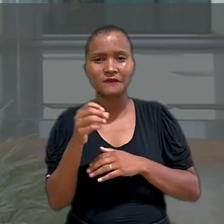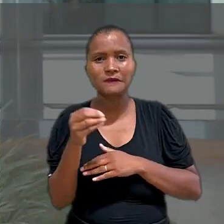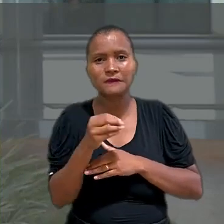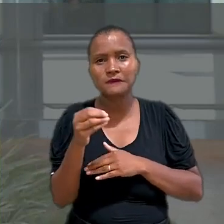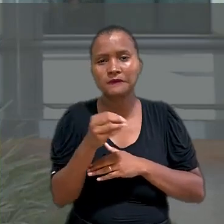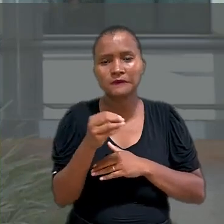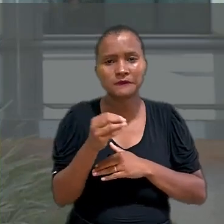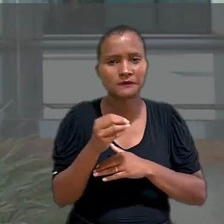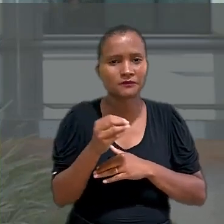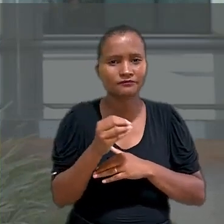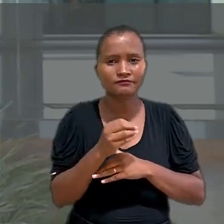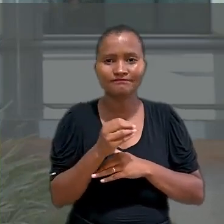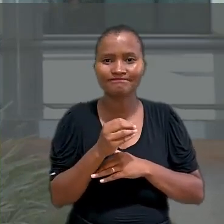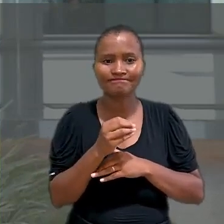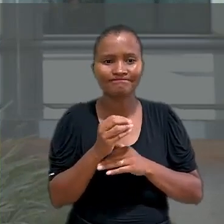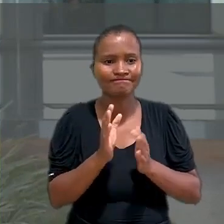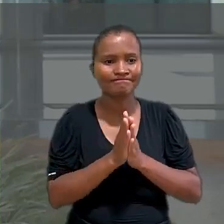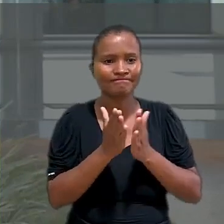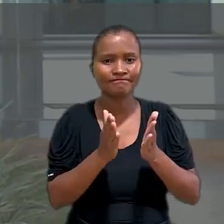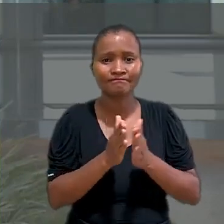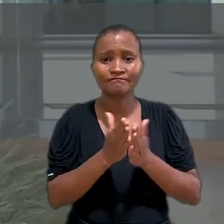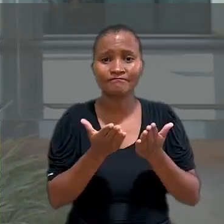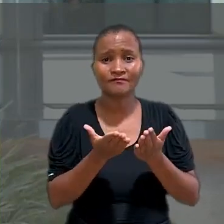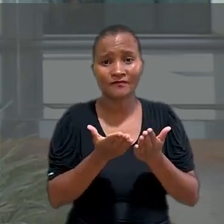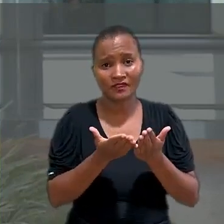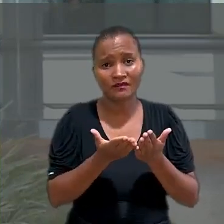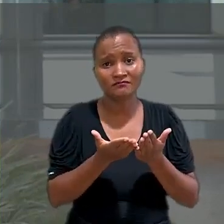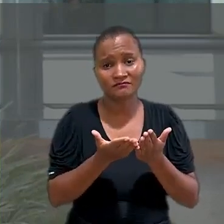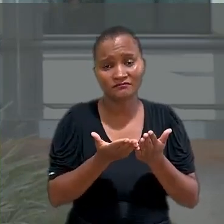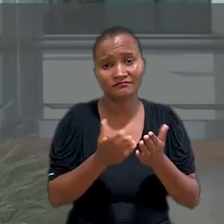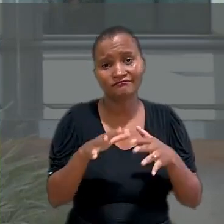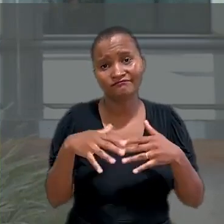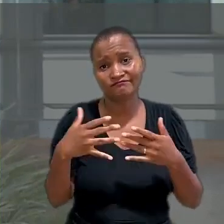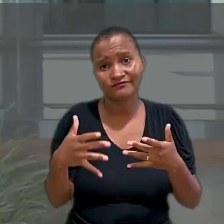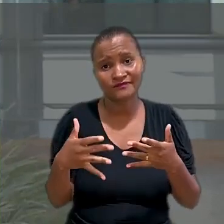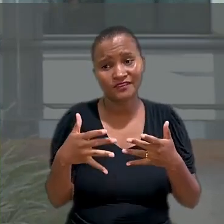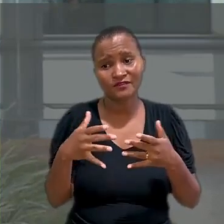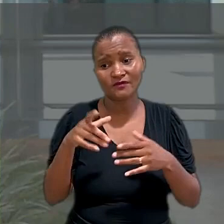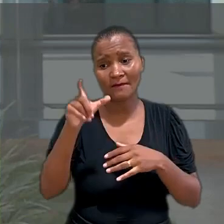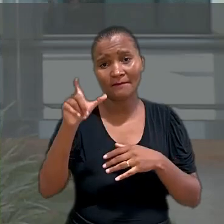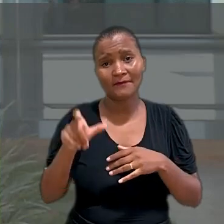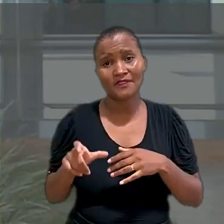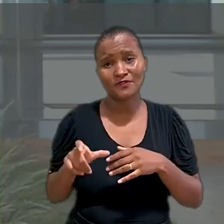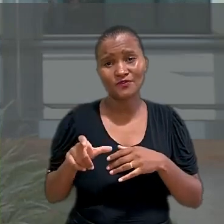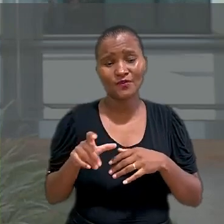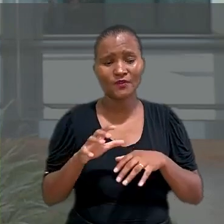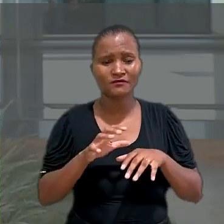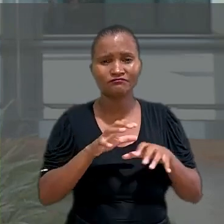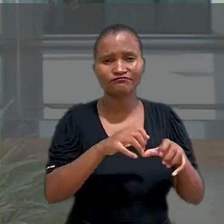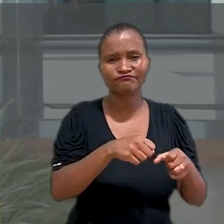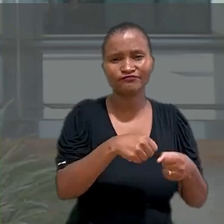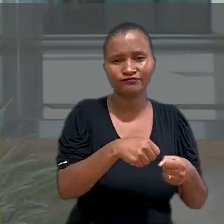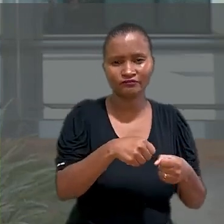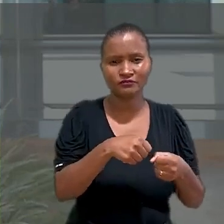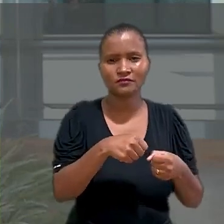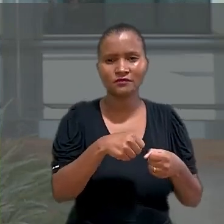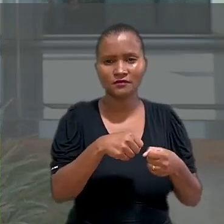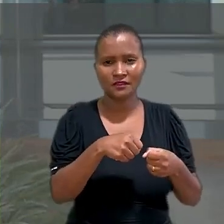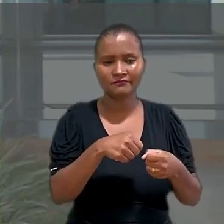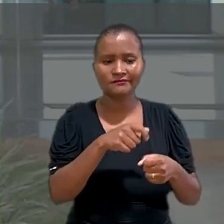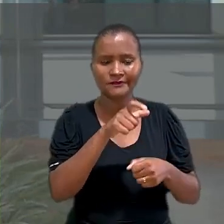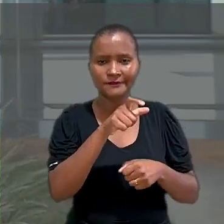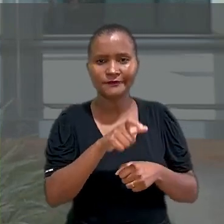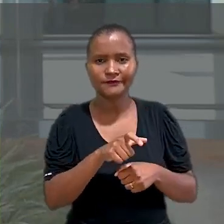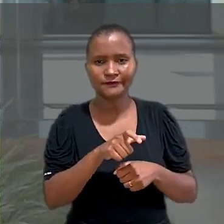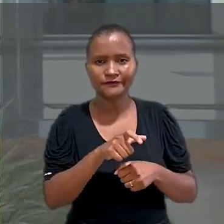extrema vulnerabilidade, ela fica muitas vezes nas mãos do aliciador, nas mãos do receptor, daquele empregador que